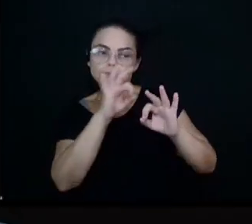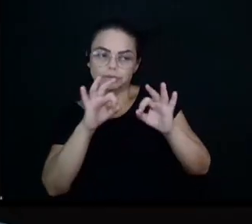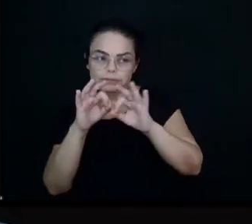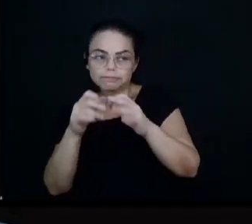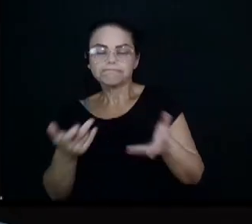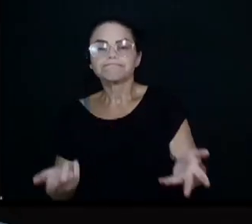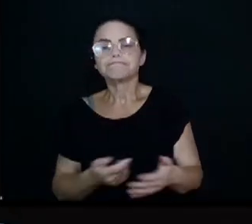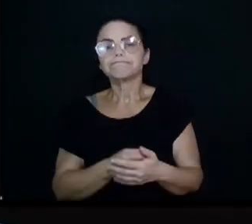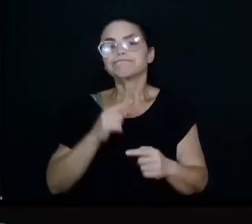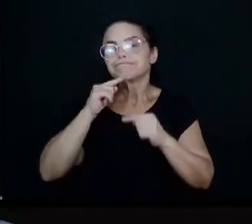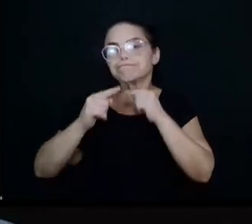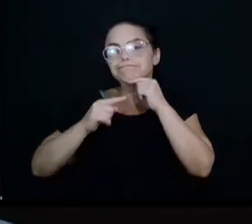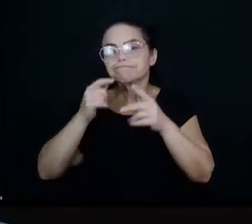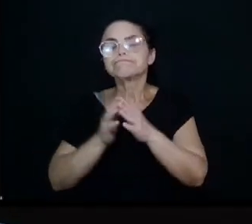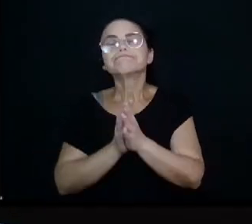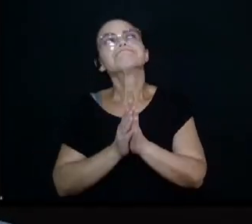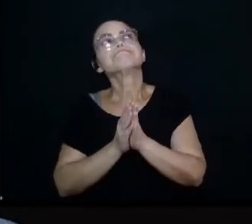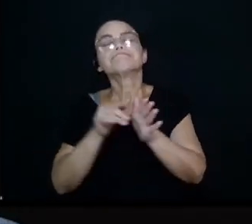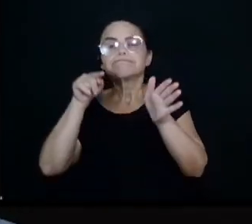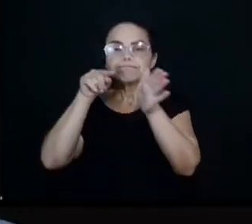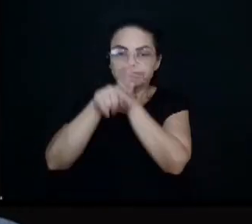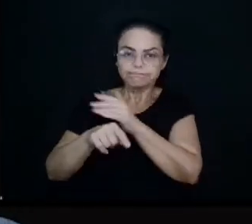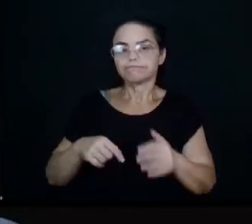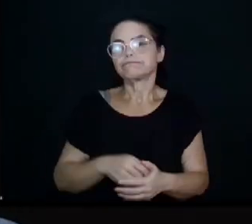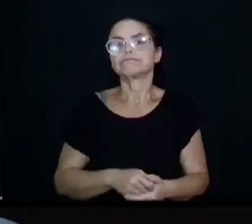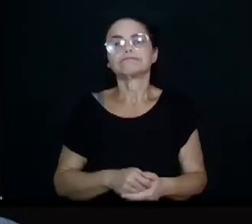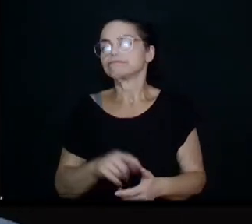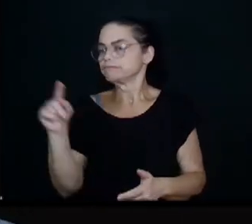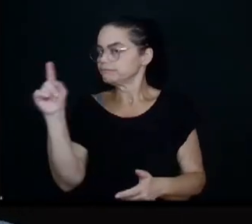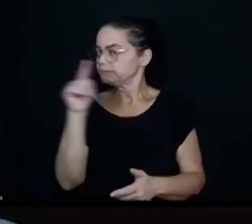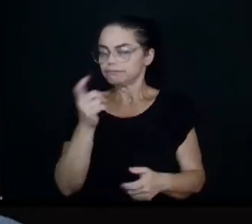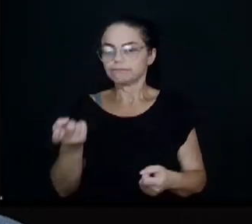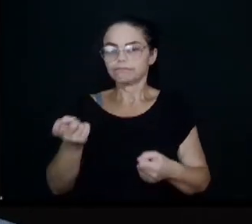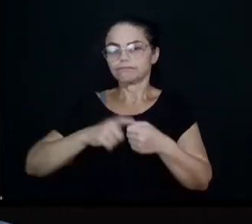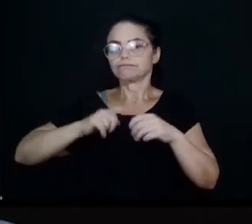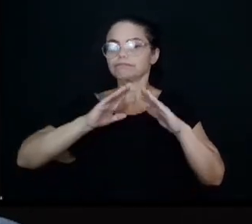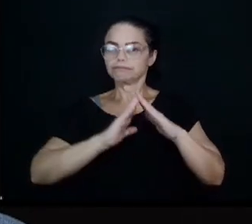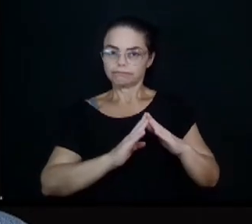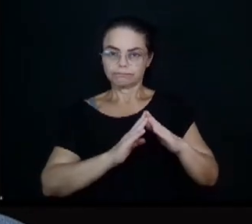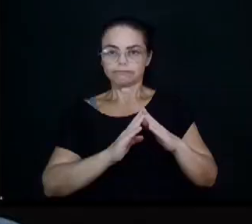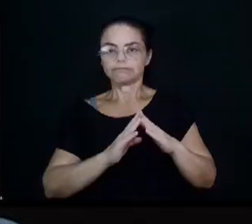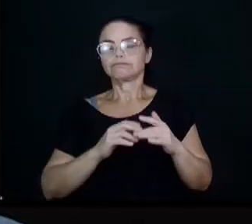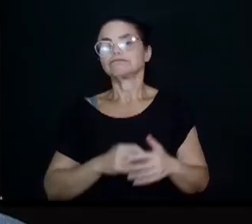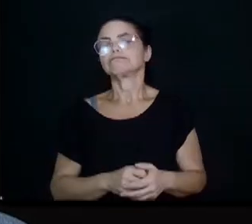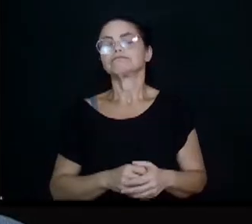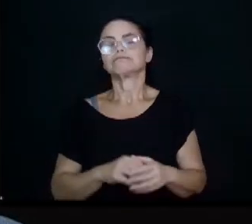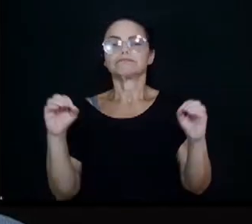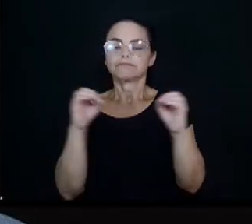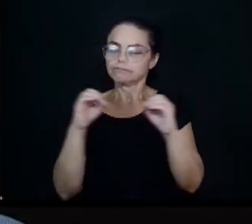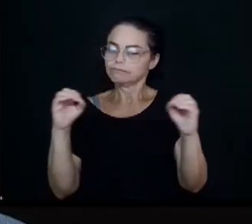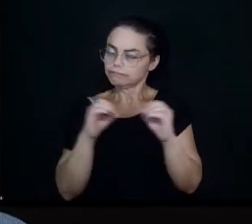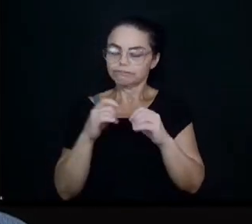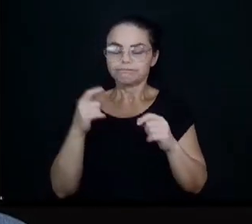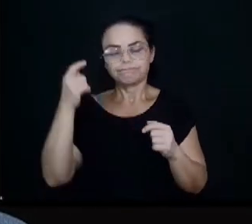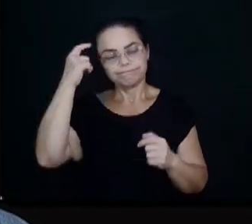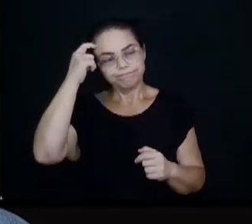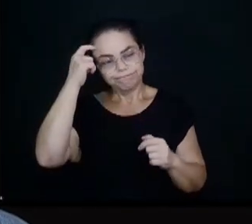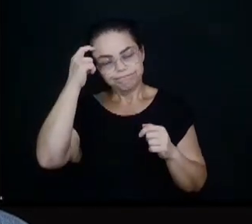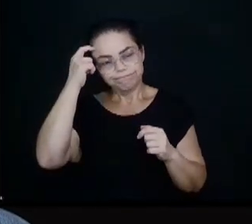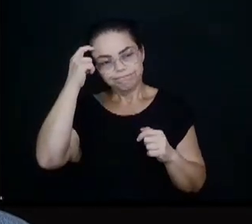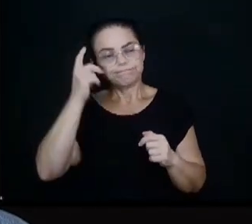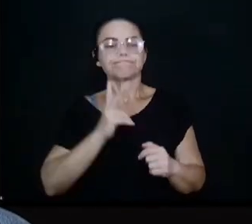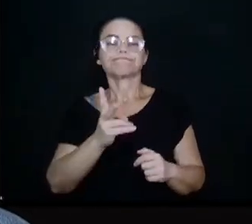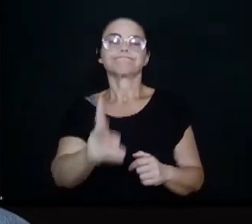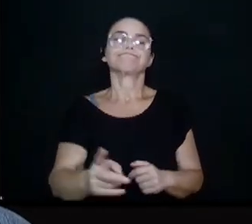dúvida, pergunte, né? Pergunta. Não voltar Sempre. para Não ficar casa acanhado. sem Isso. tirar aquela dúvida, né? Exatamente. Não